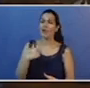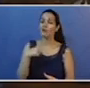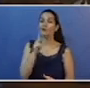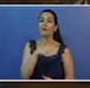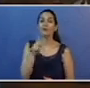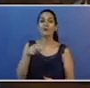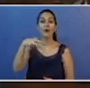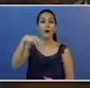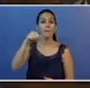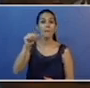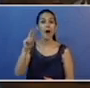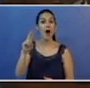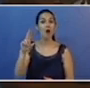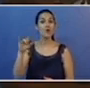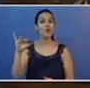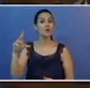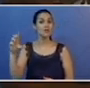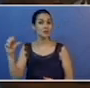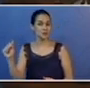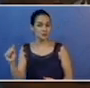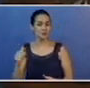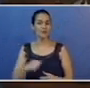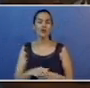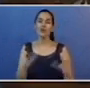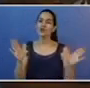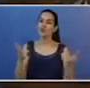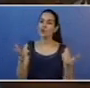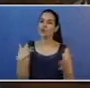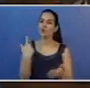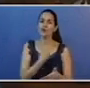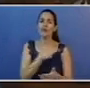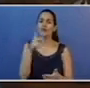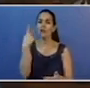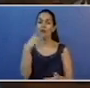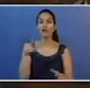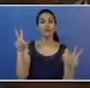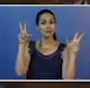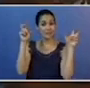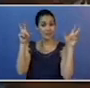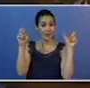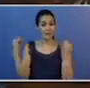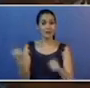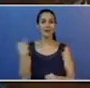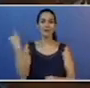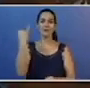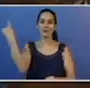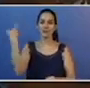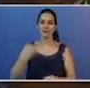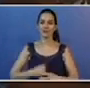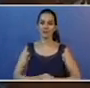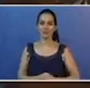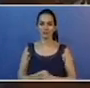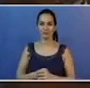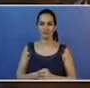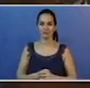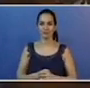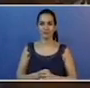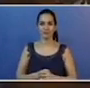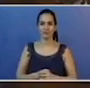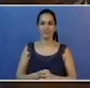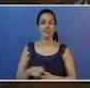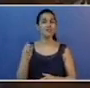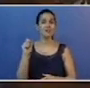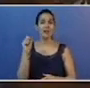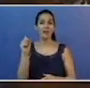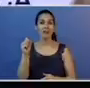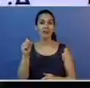Maurício, sou professor da Escola Luísa Paraçu Borges e hoje nós vamos falar sobre mais um tema super importante dentro das aulas de Educação Física, que são